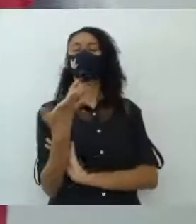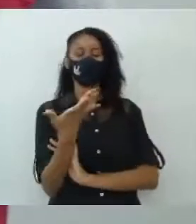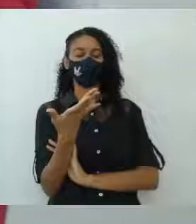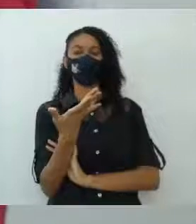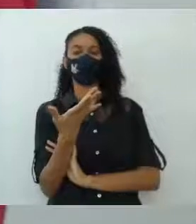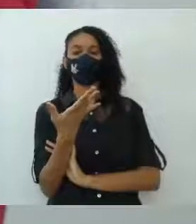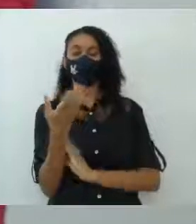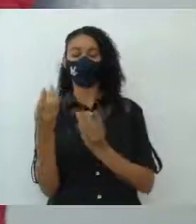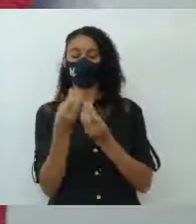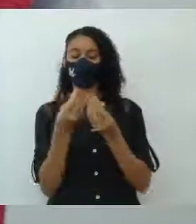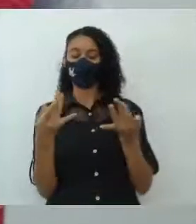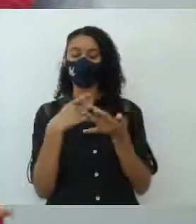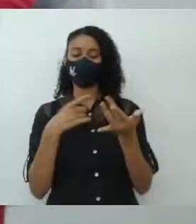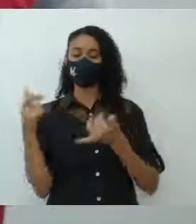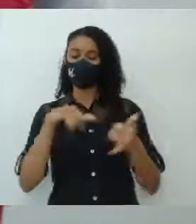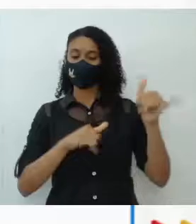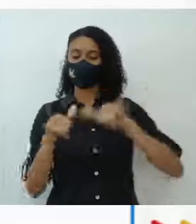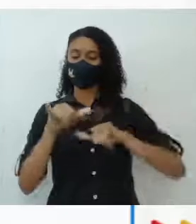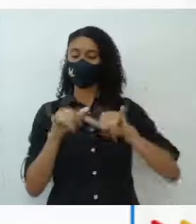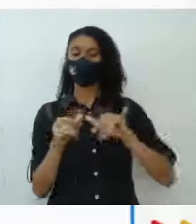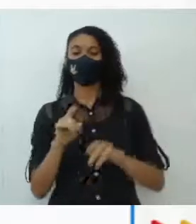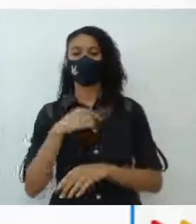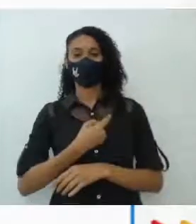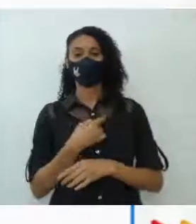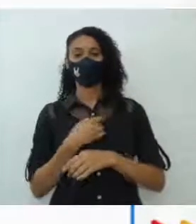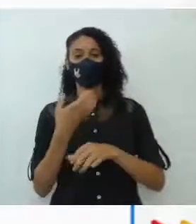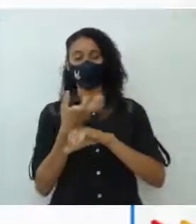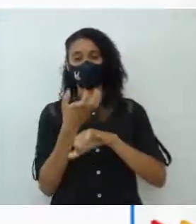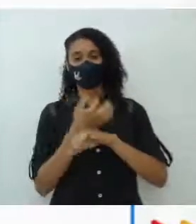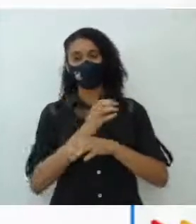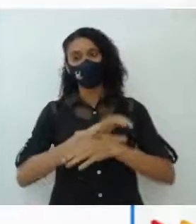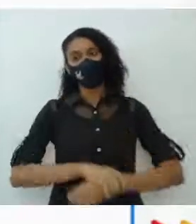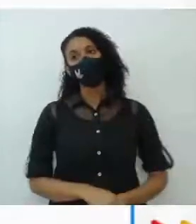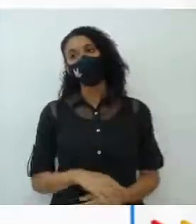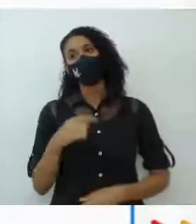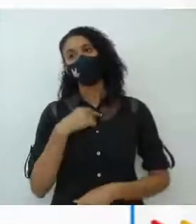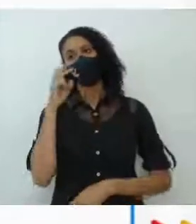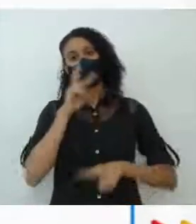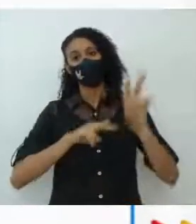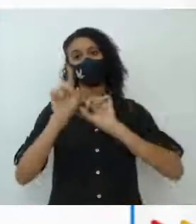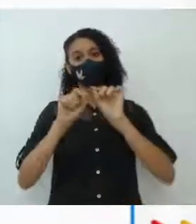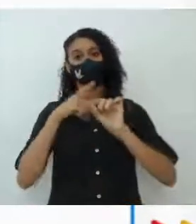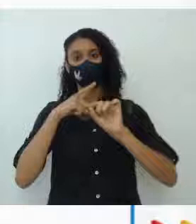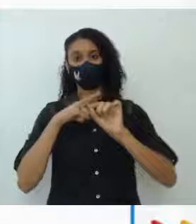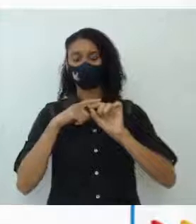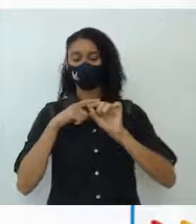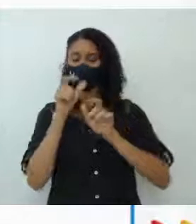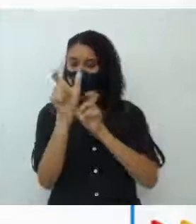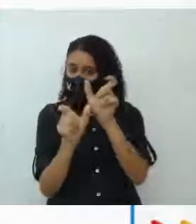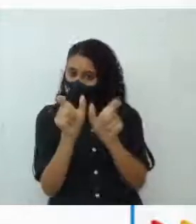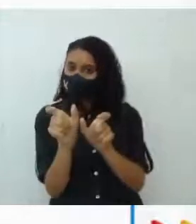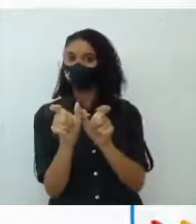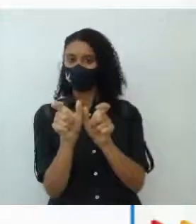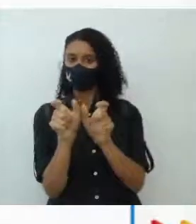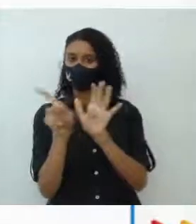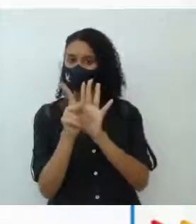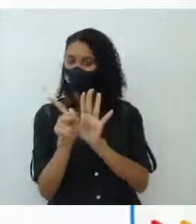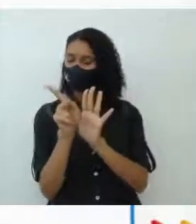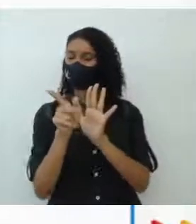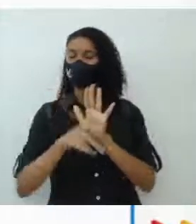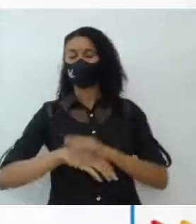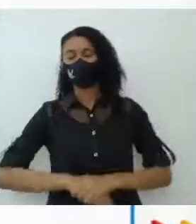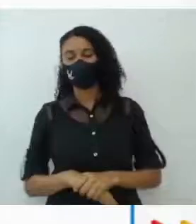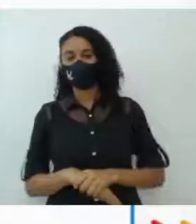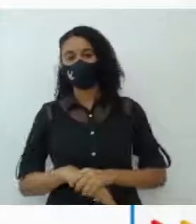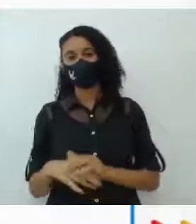as substâncias químicas na nossa disciplina. Então, a gente vai ver que existem formas específicas